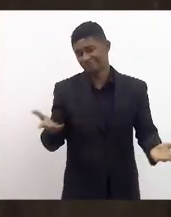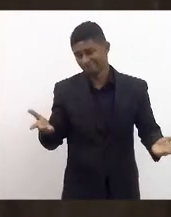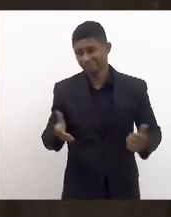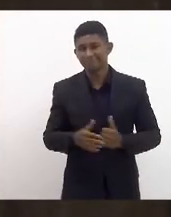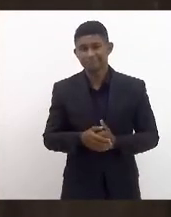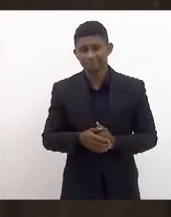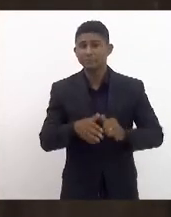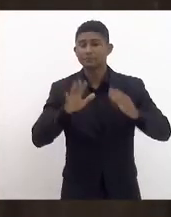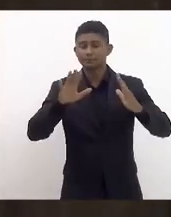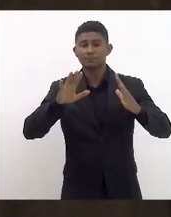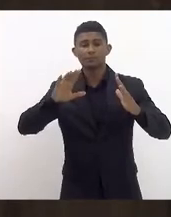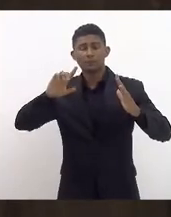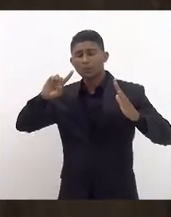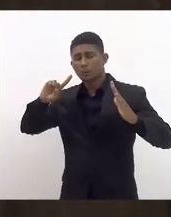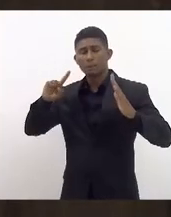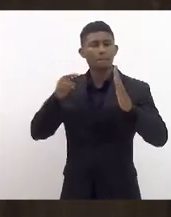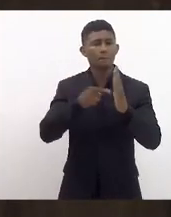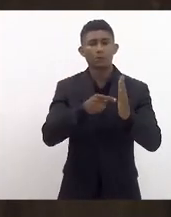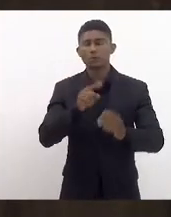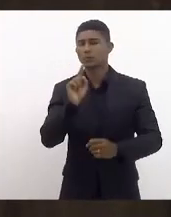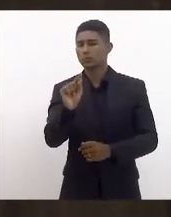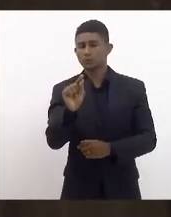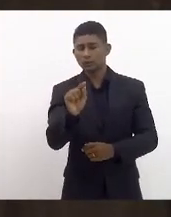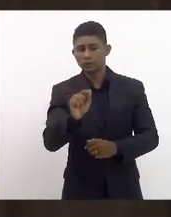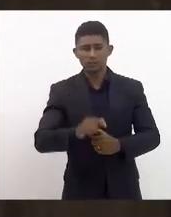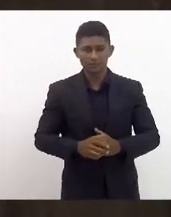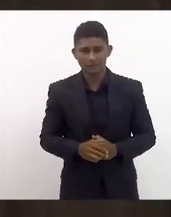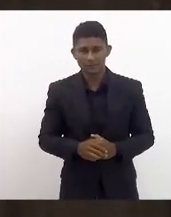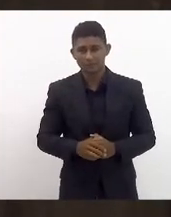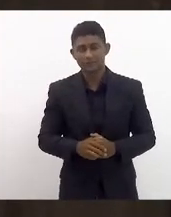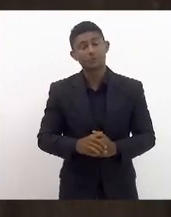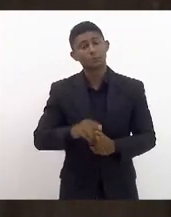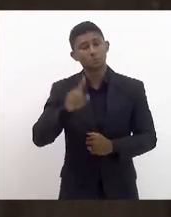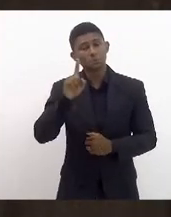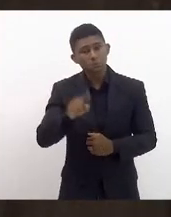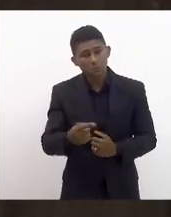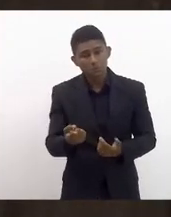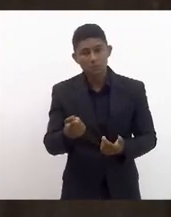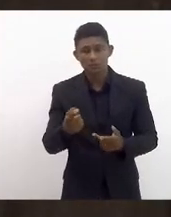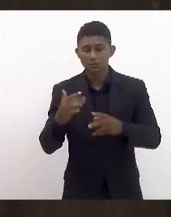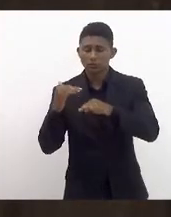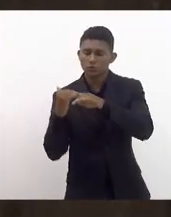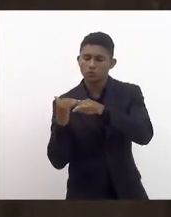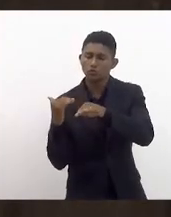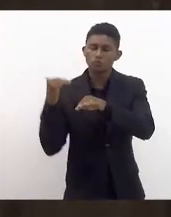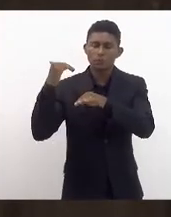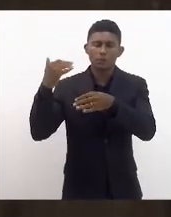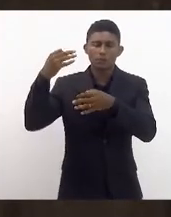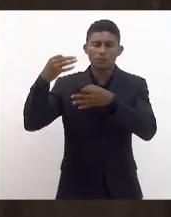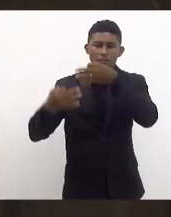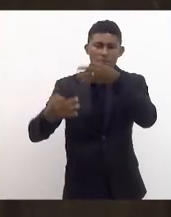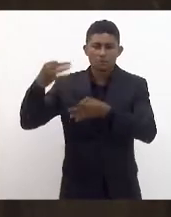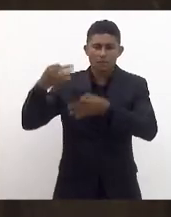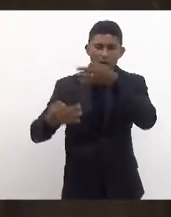o objetivo final poderia ser recorrer ao Supremo Tribunal Federal. Mas que